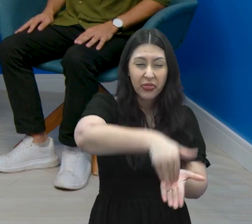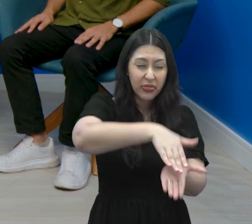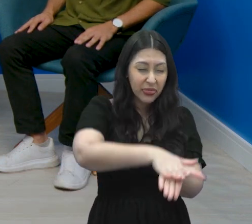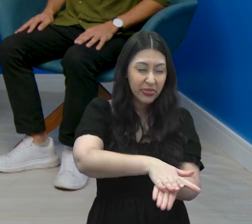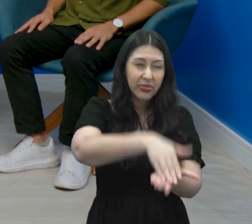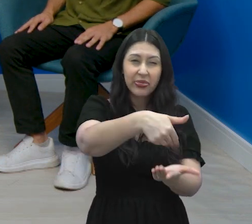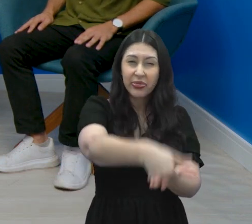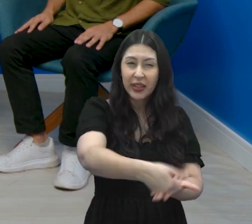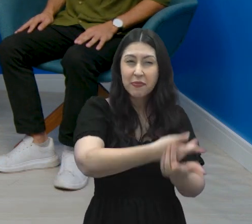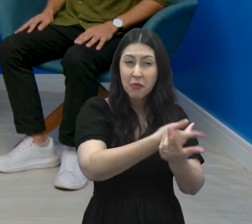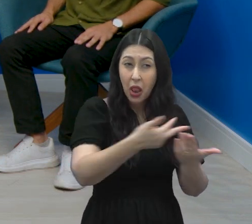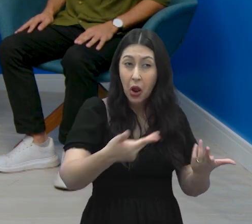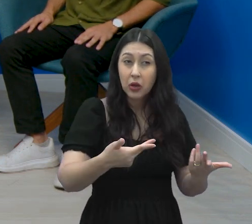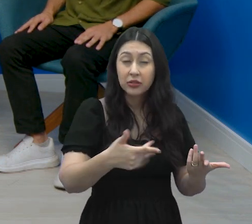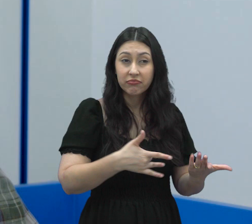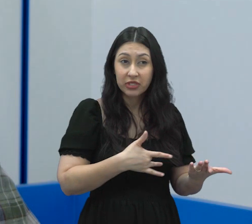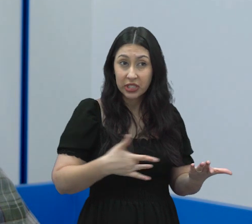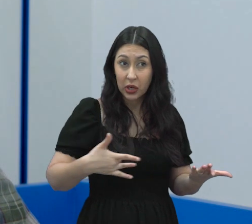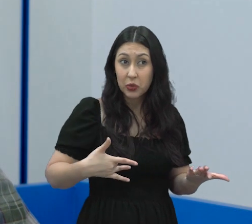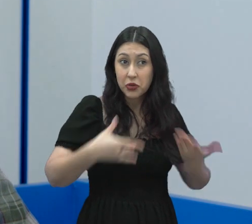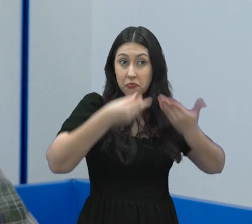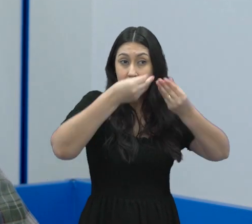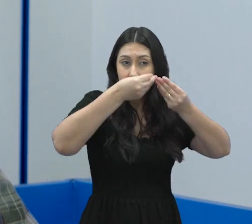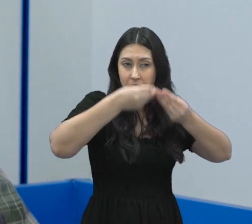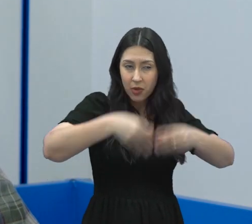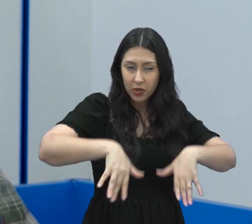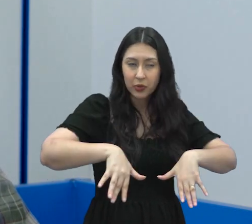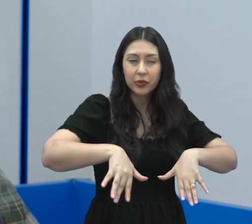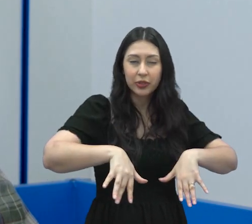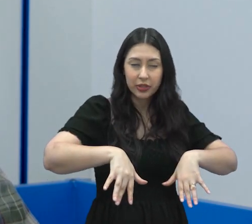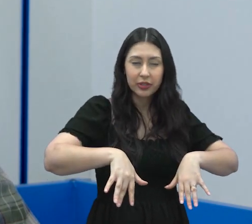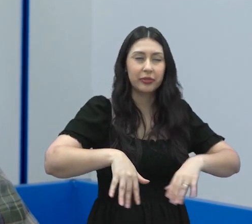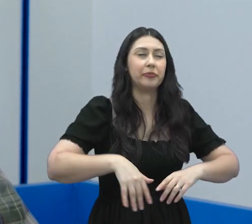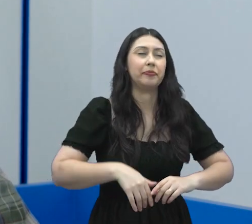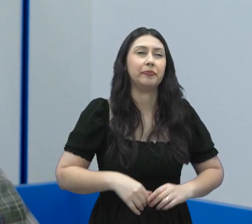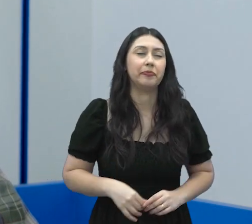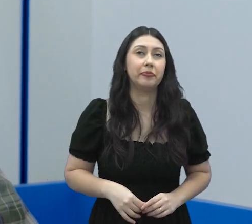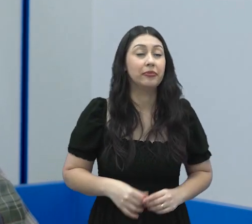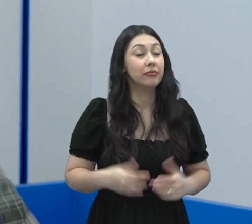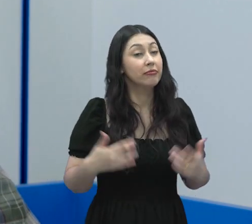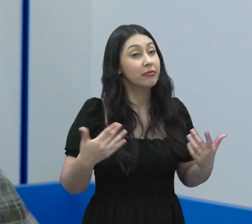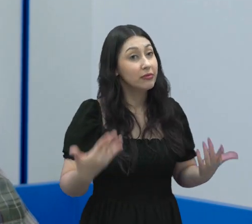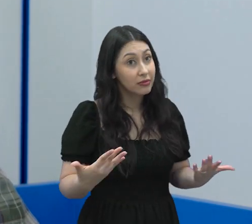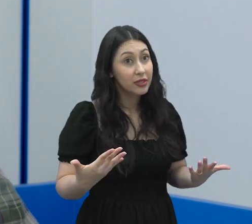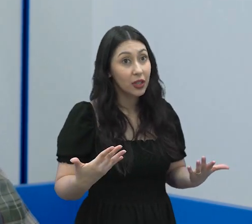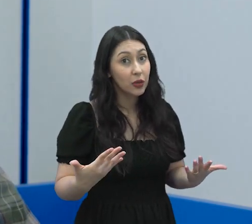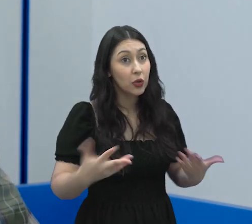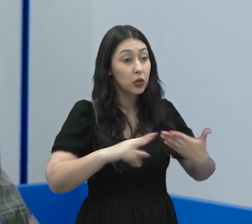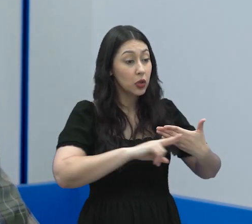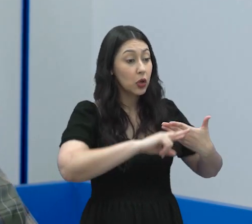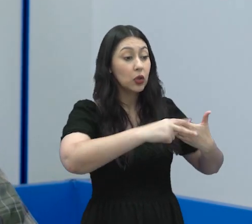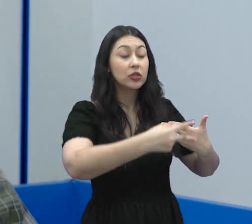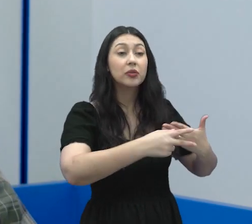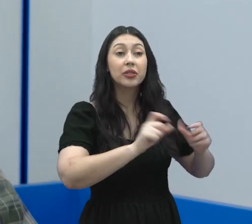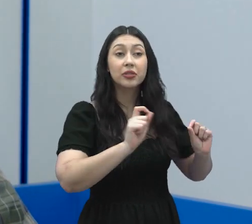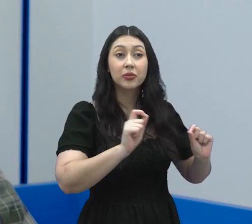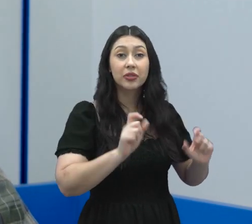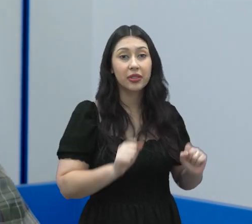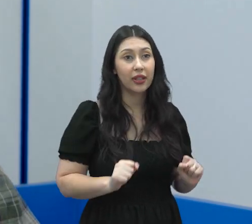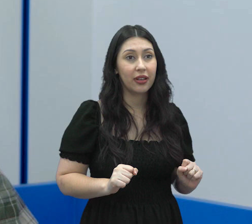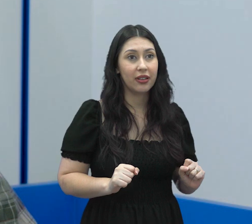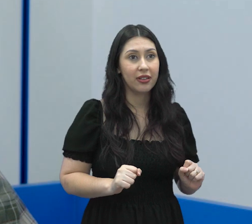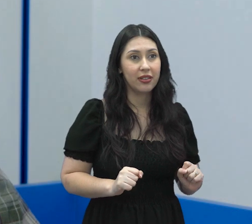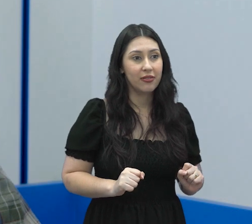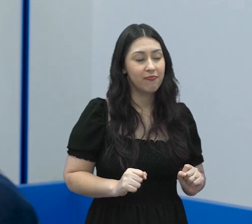fritura Sim. e uma série de coisas que são prejudiciais à saúde. Então, ataca aí as duas perguntas,